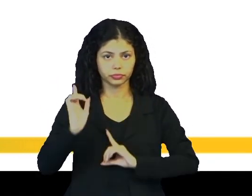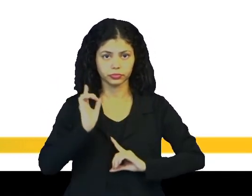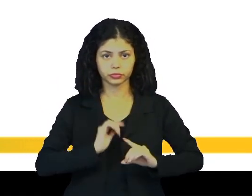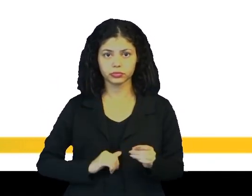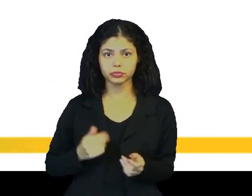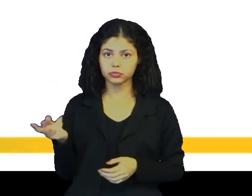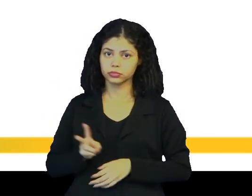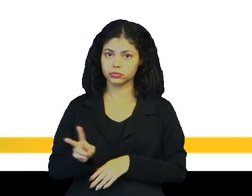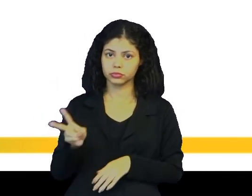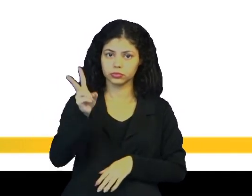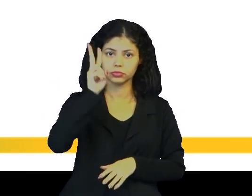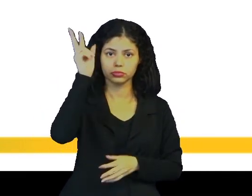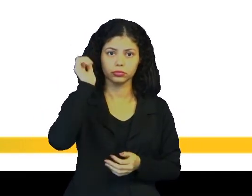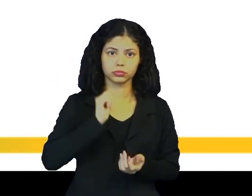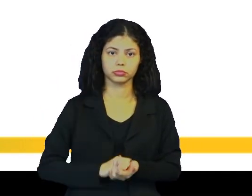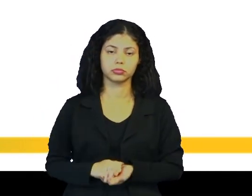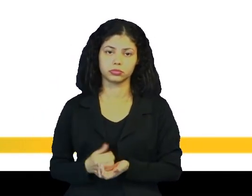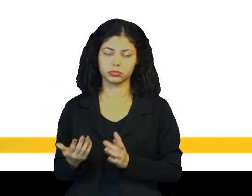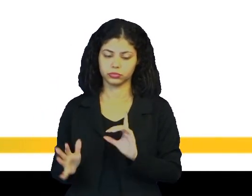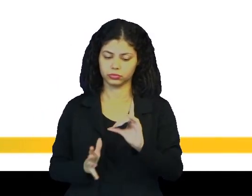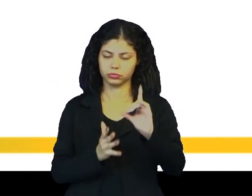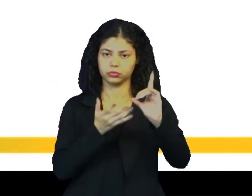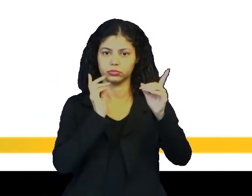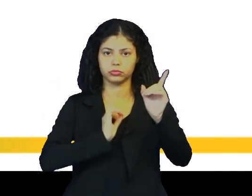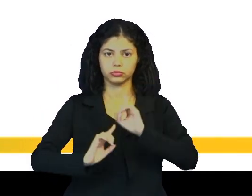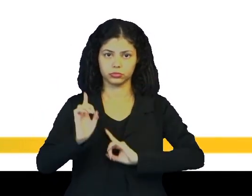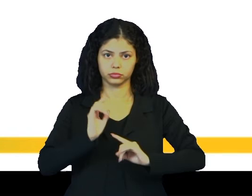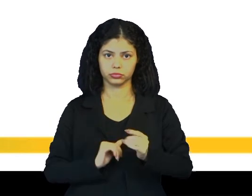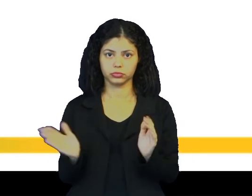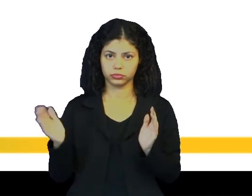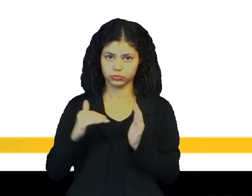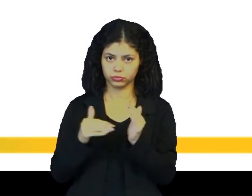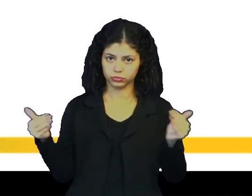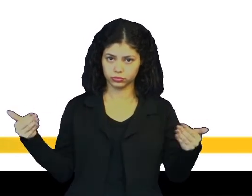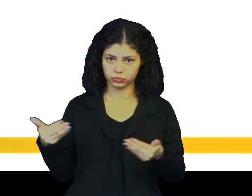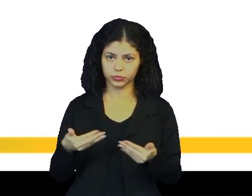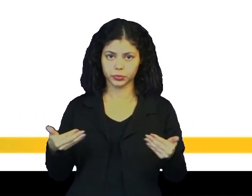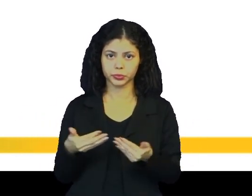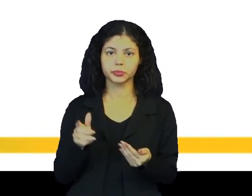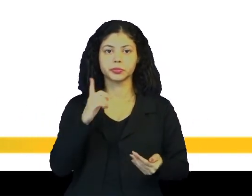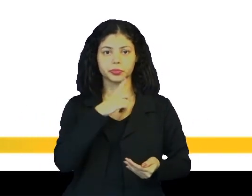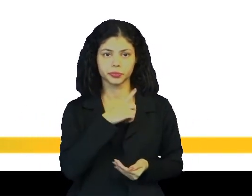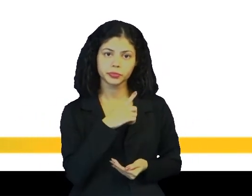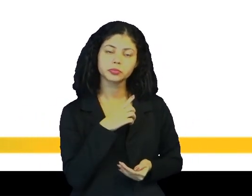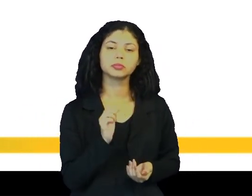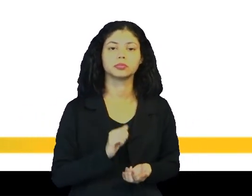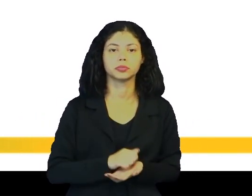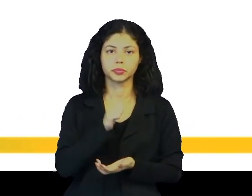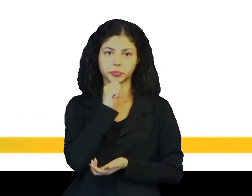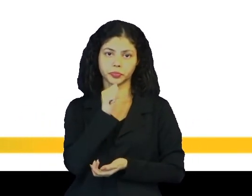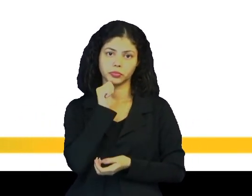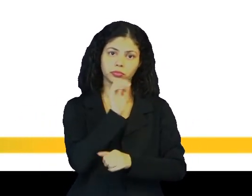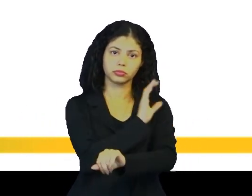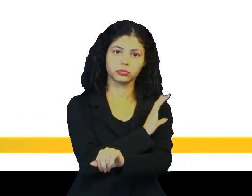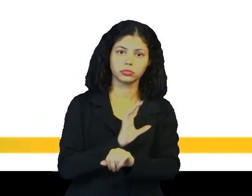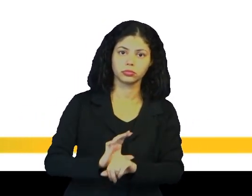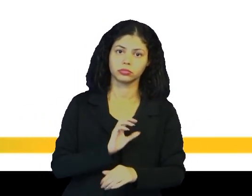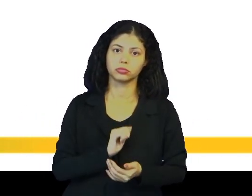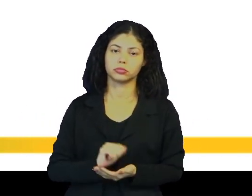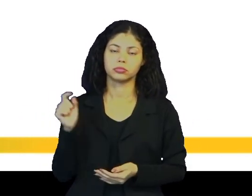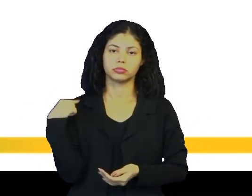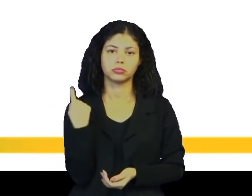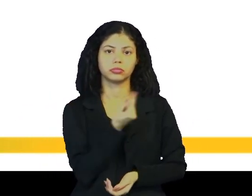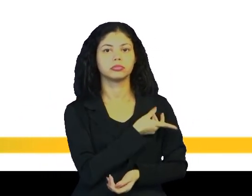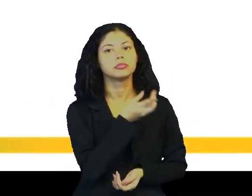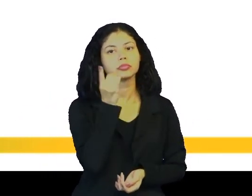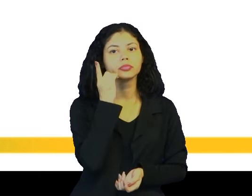né, valorizava bastante os deuses, né? Como a gente sabe, até hoje, né? Nós temos resquícios dessa cultura no nosso